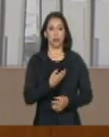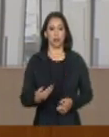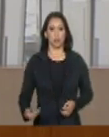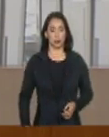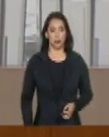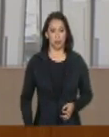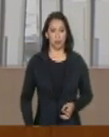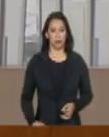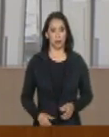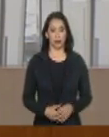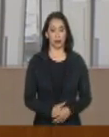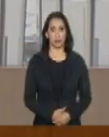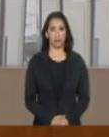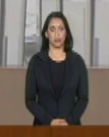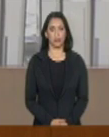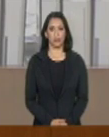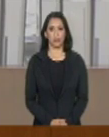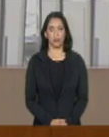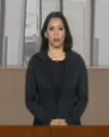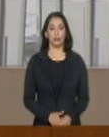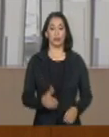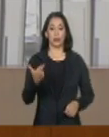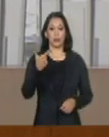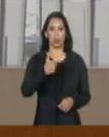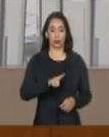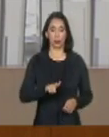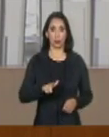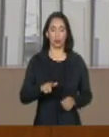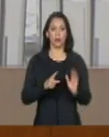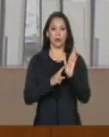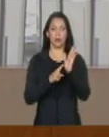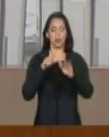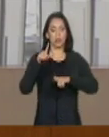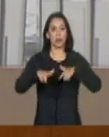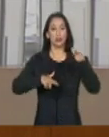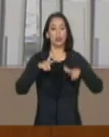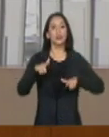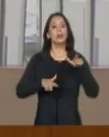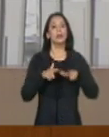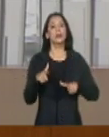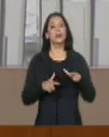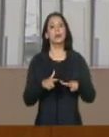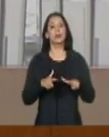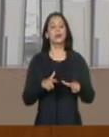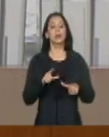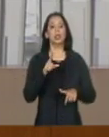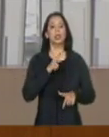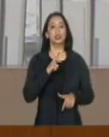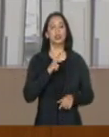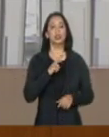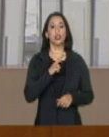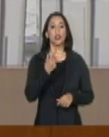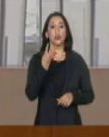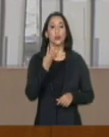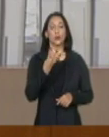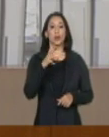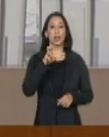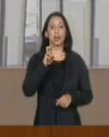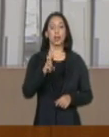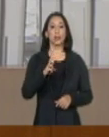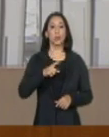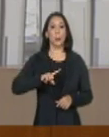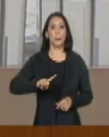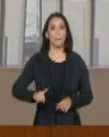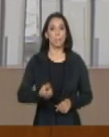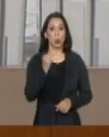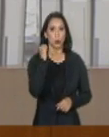que, dando continuidade, vem desenvolvendo um excelente trabalho, é uma perspectiva de 45 mil homicídios esse